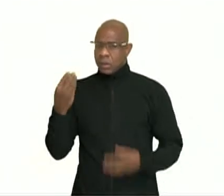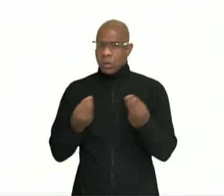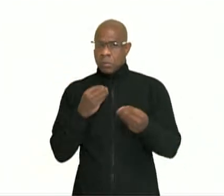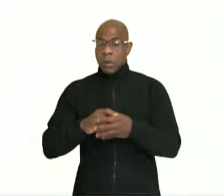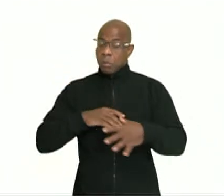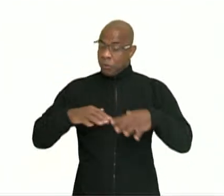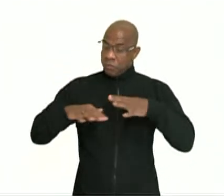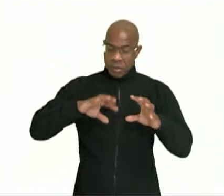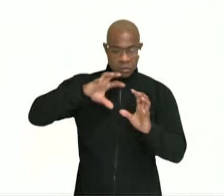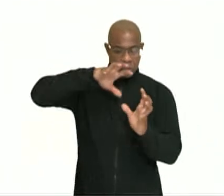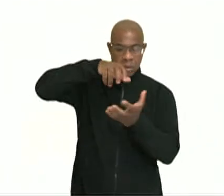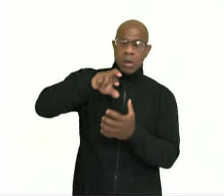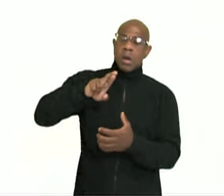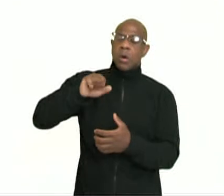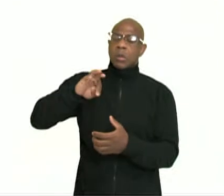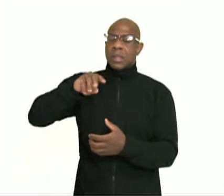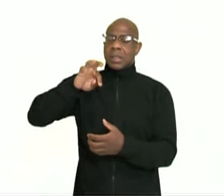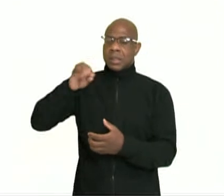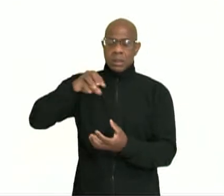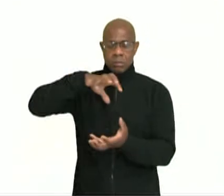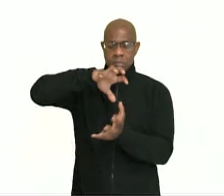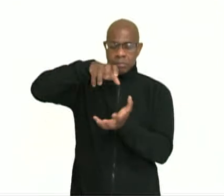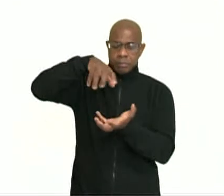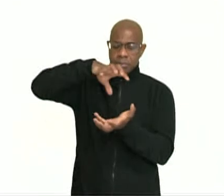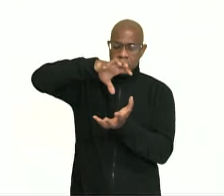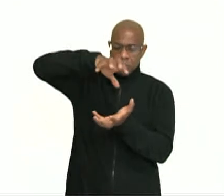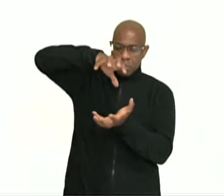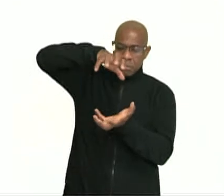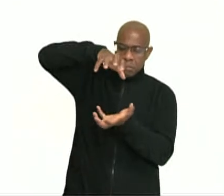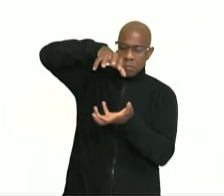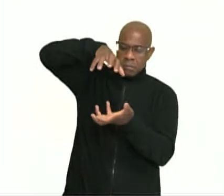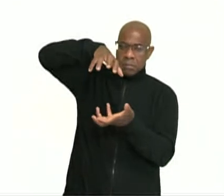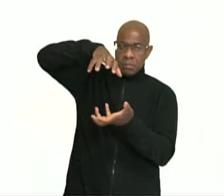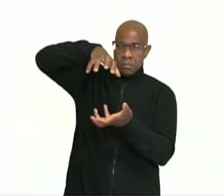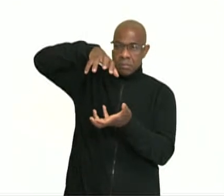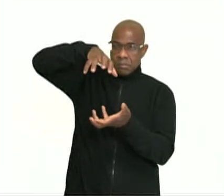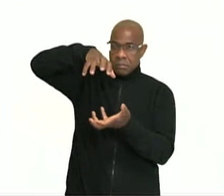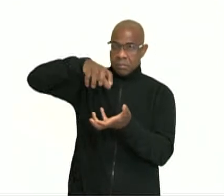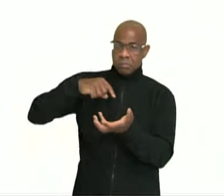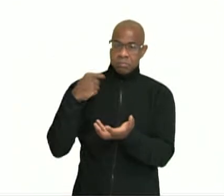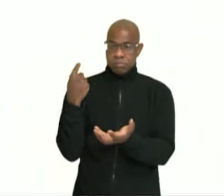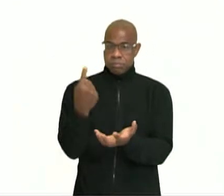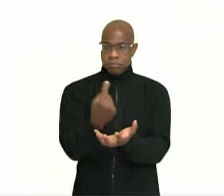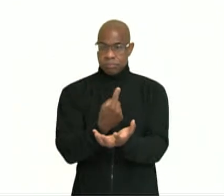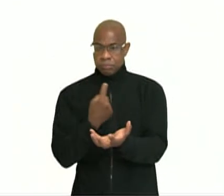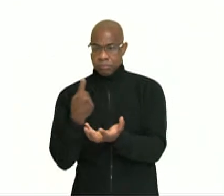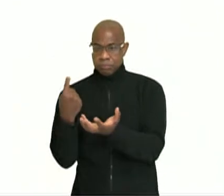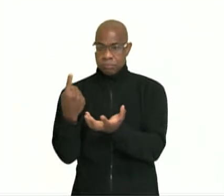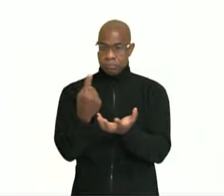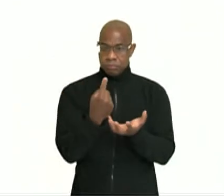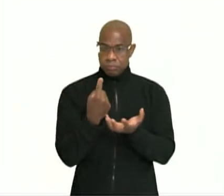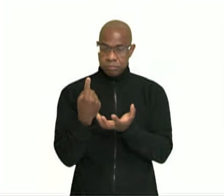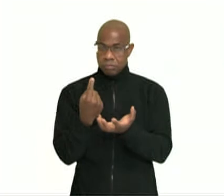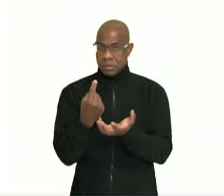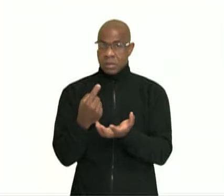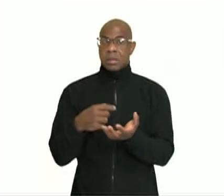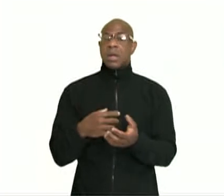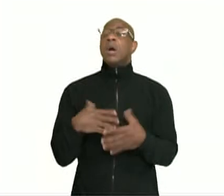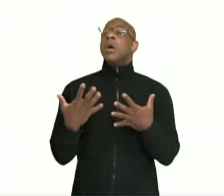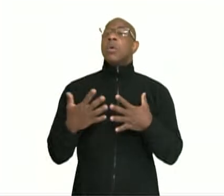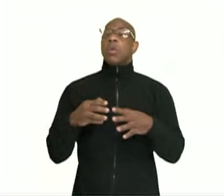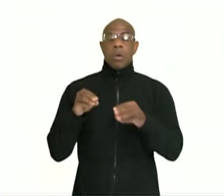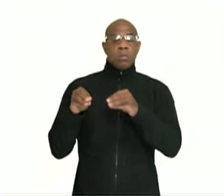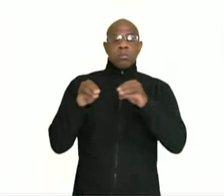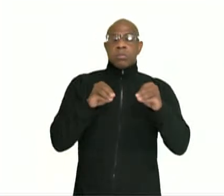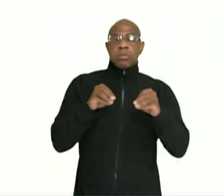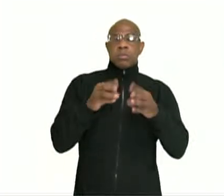rotação é a Terra girando em torno dela mesma. É isso? Entendeu? E aí, qual é o deslocamento